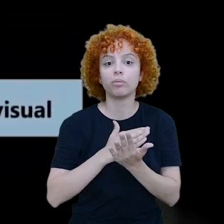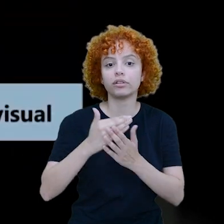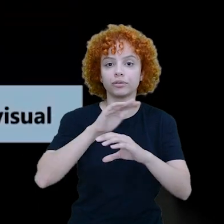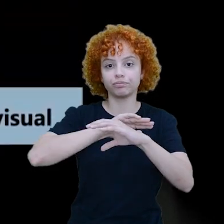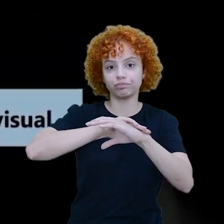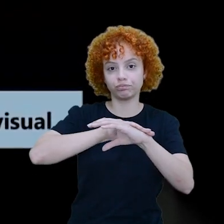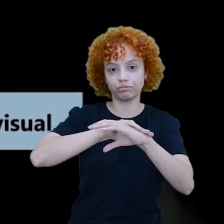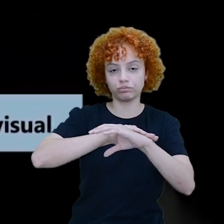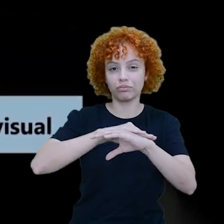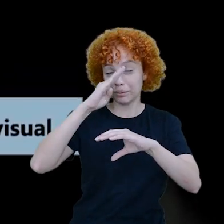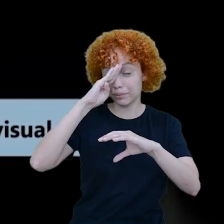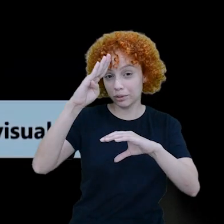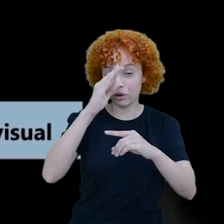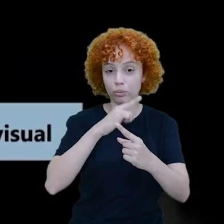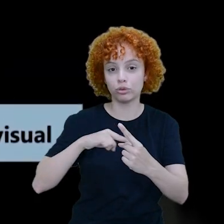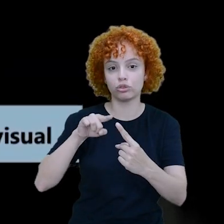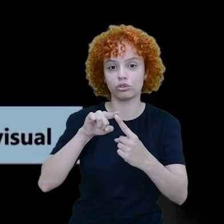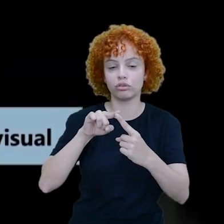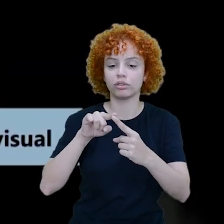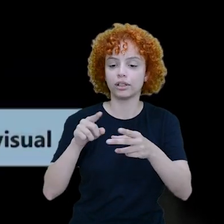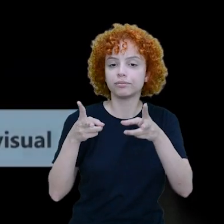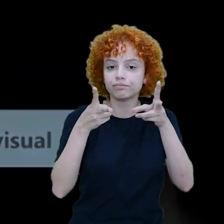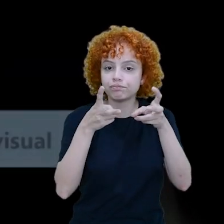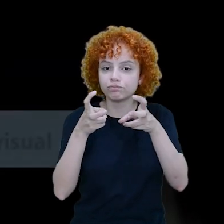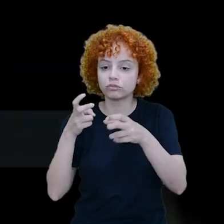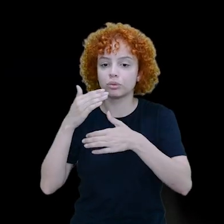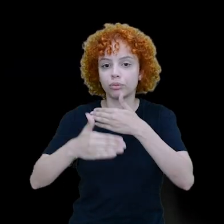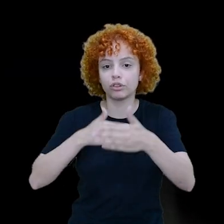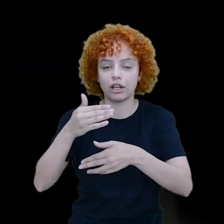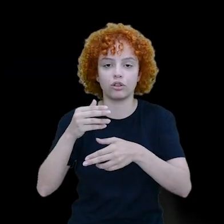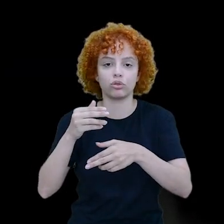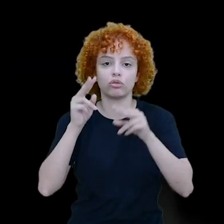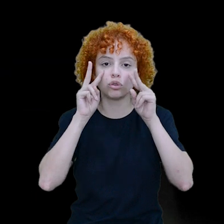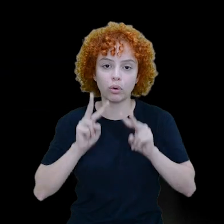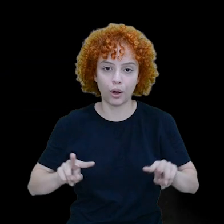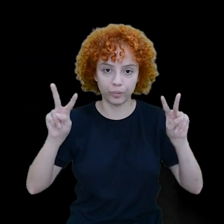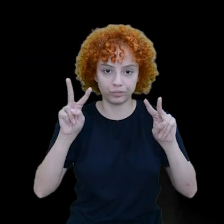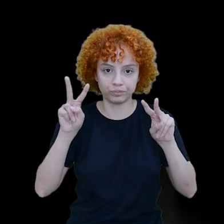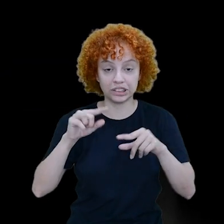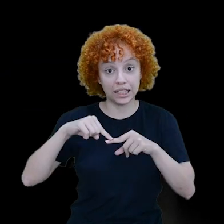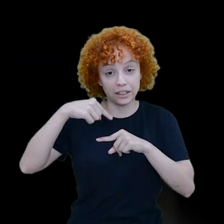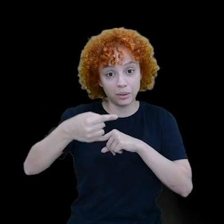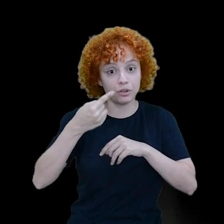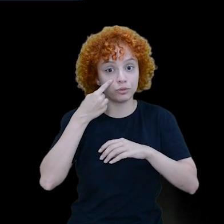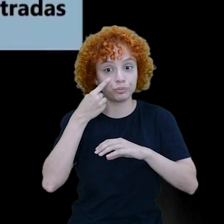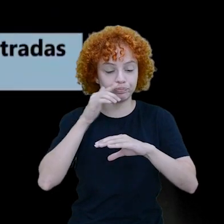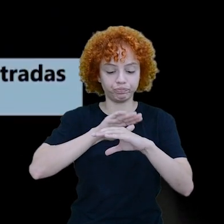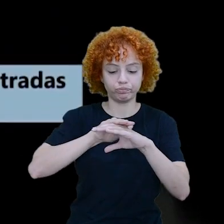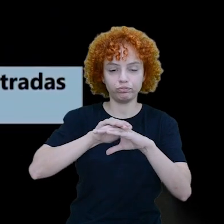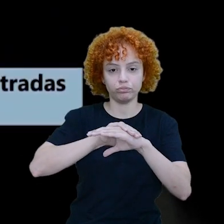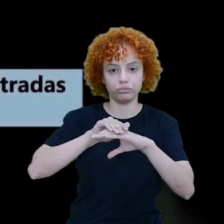occipital, onde sua principal função é a recepção e o processamento visual. Depois vimos o